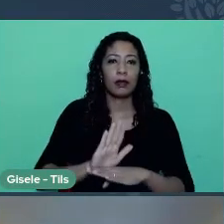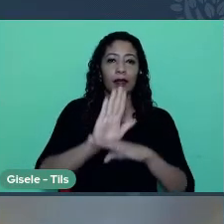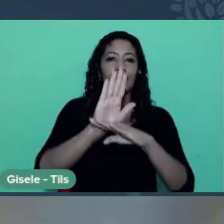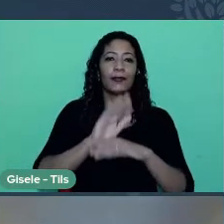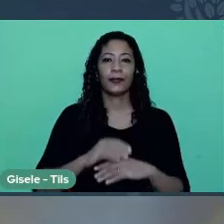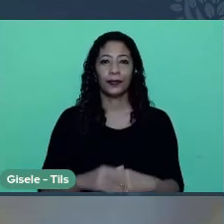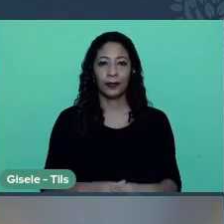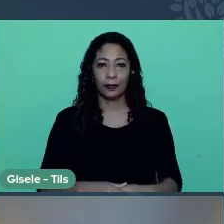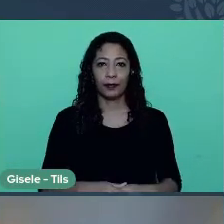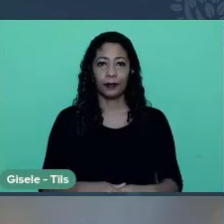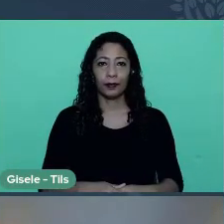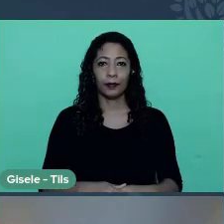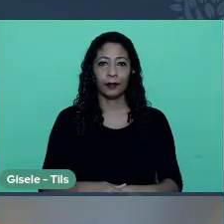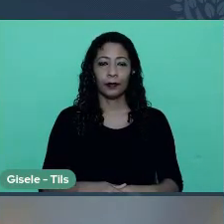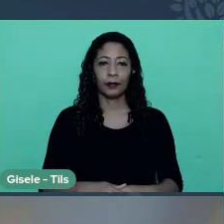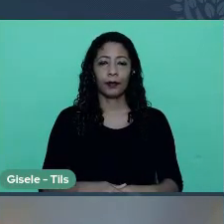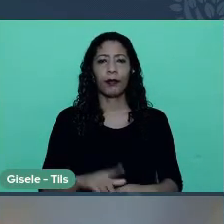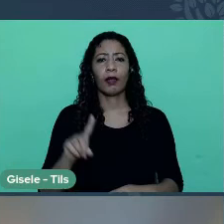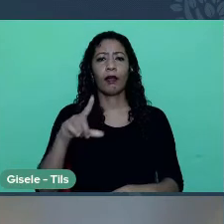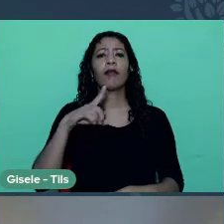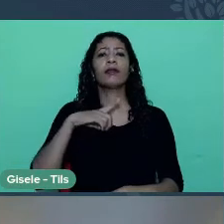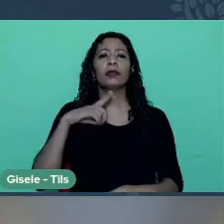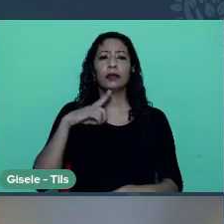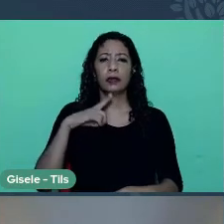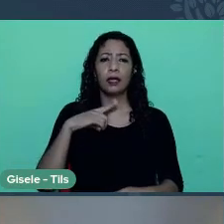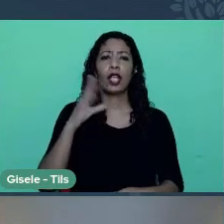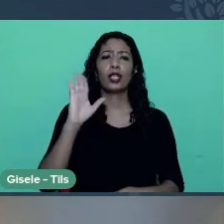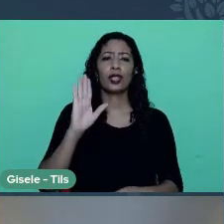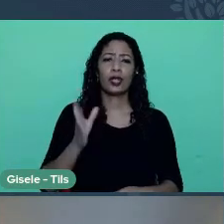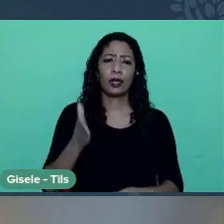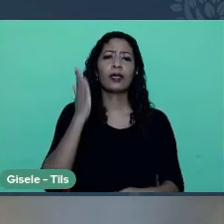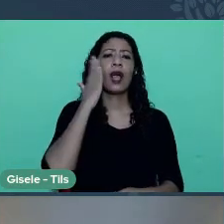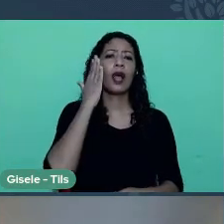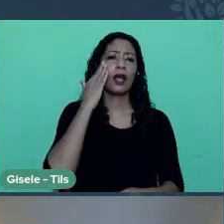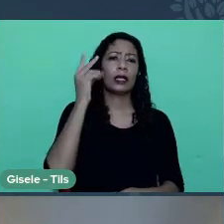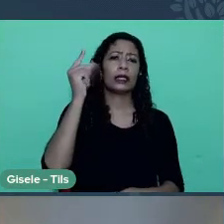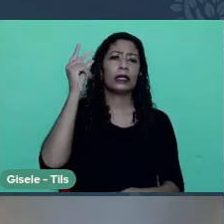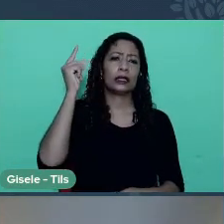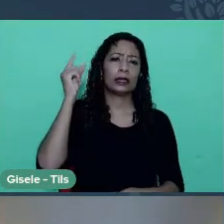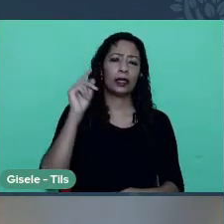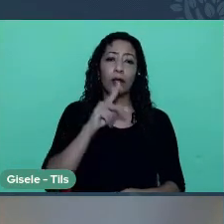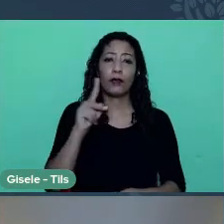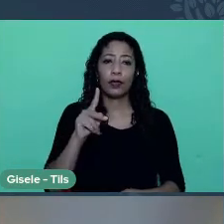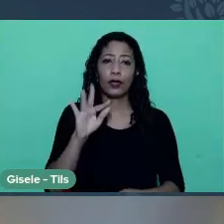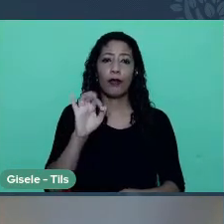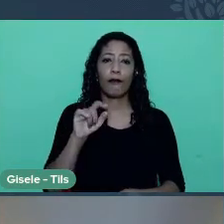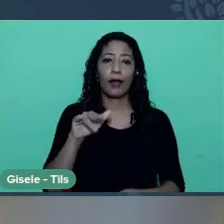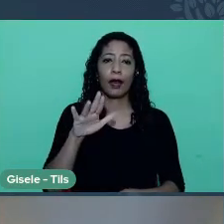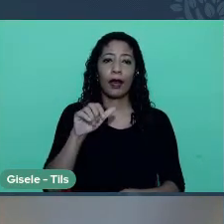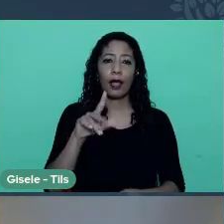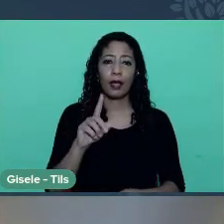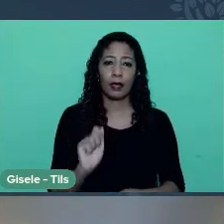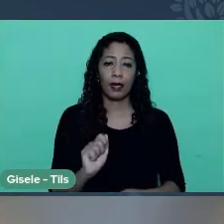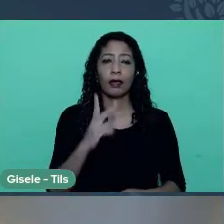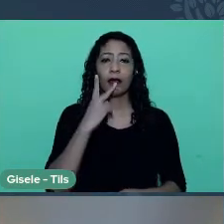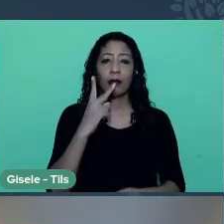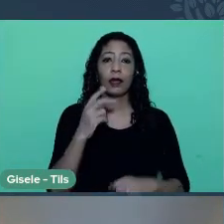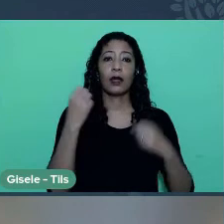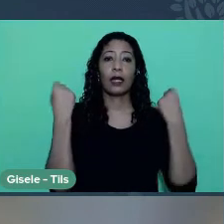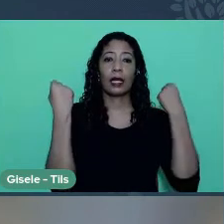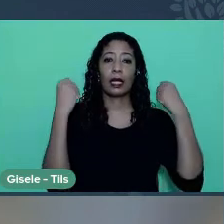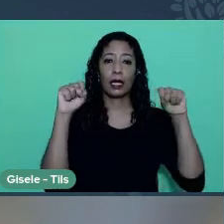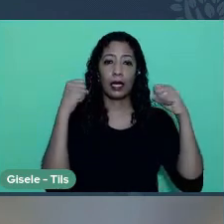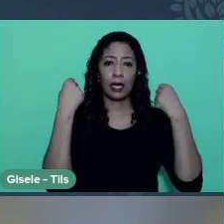Já existe a ideia antiga, a professora Fernanda resumiu a aula dela, dizendo que o exercício proasmático tem